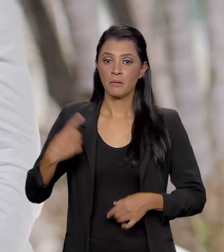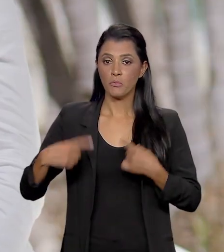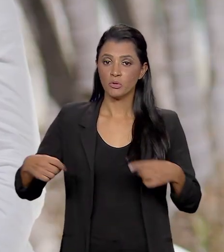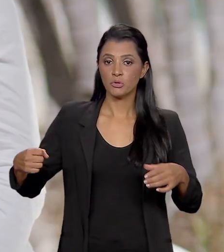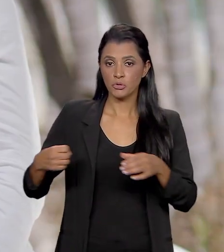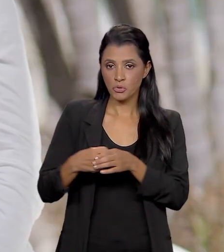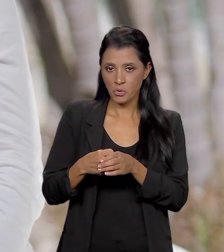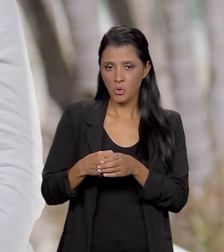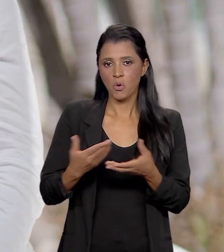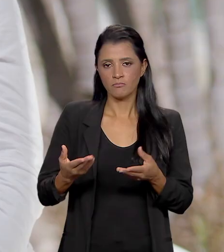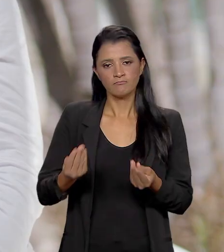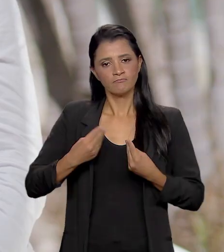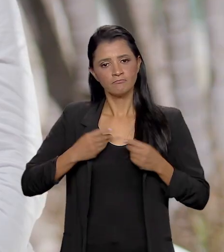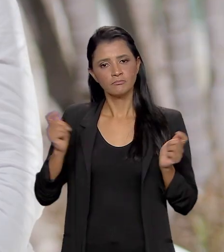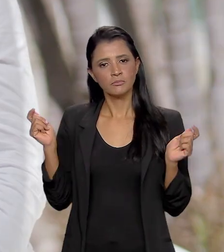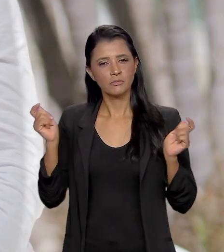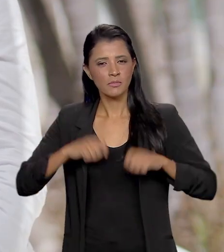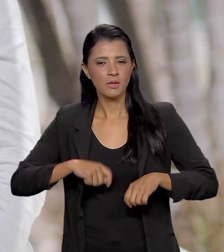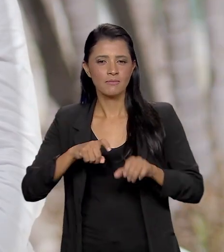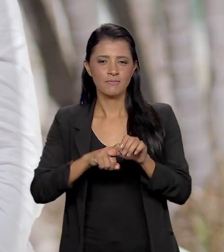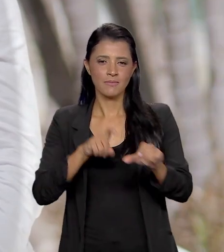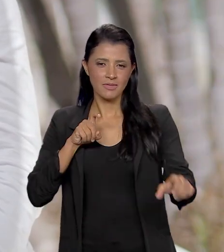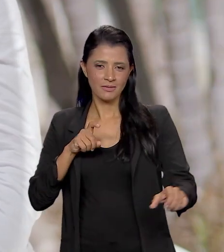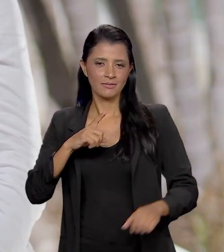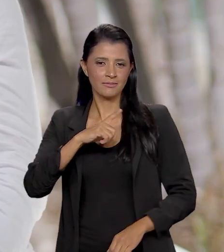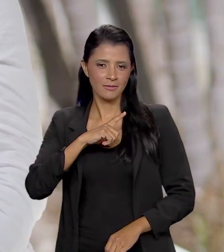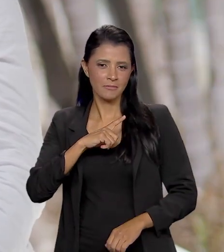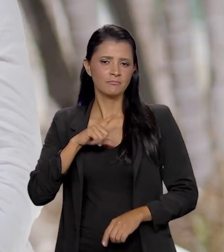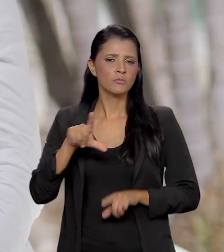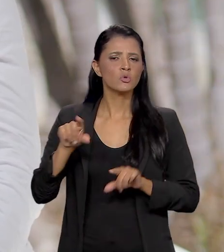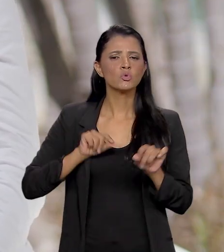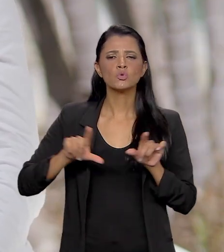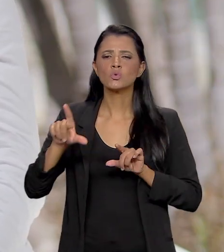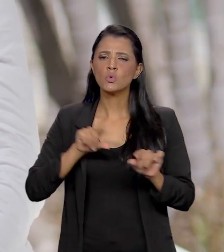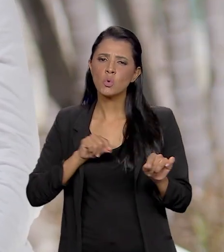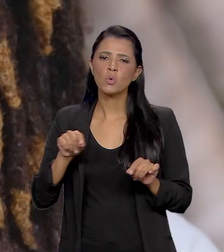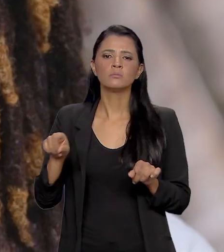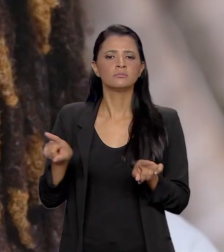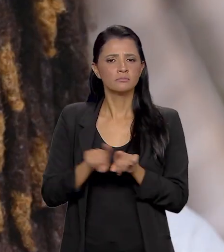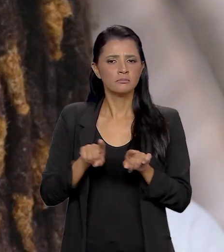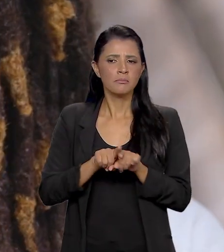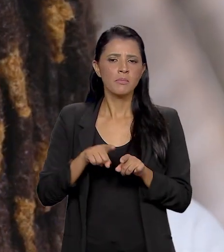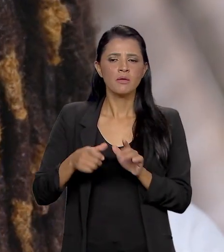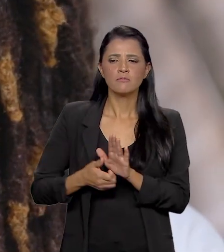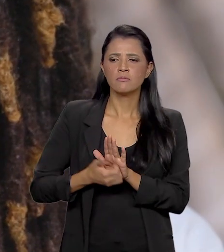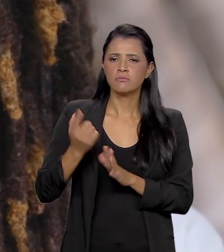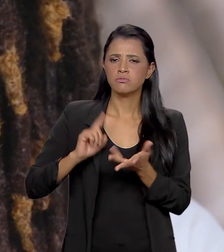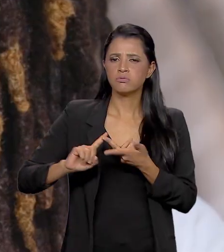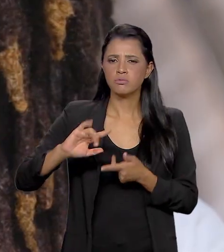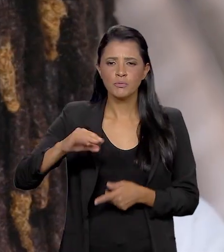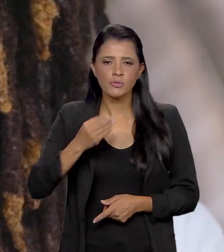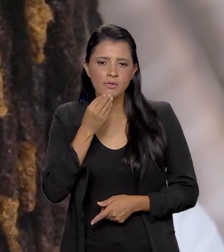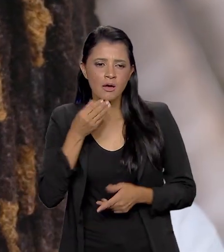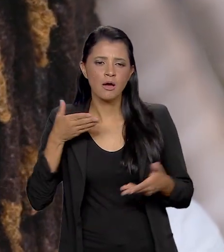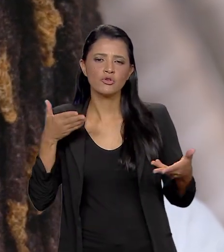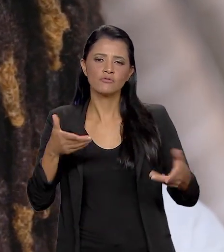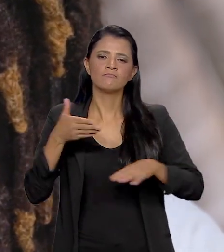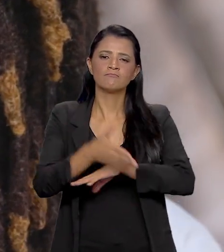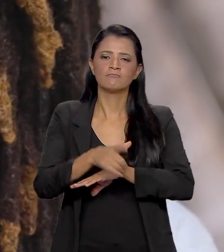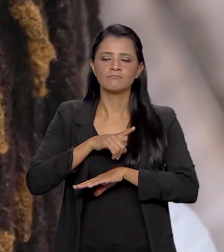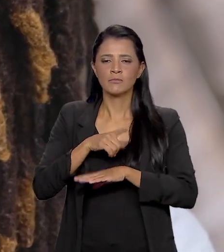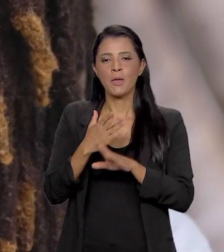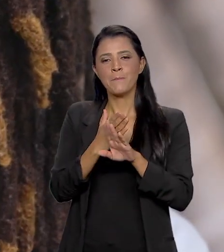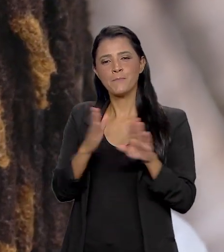A política de cotas me permitiu ter a independência de escolhas, abriu um leque de oportunidades e de